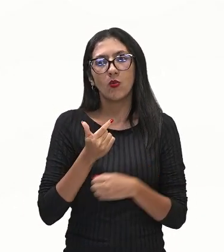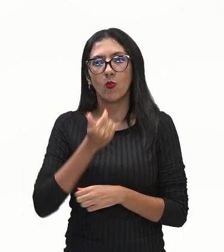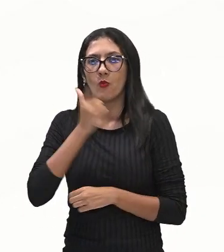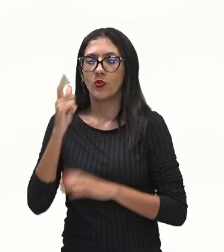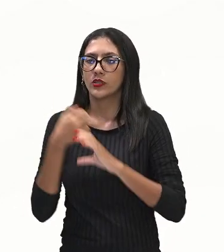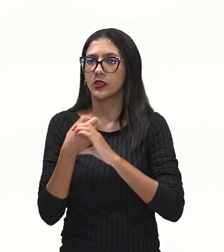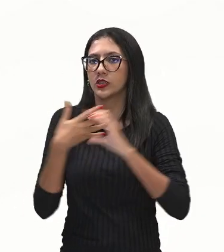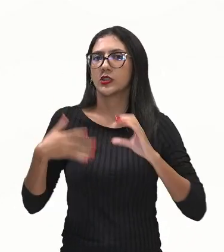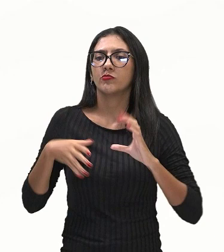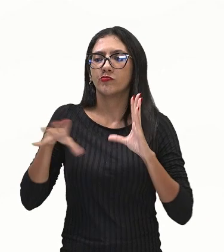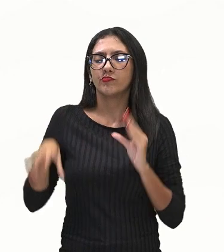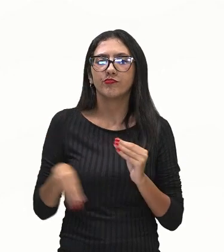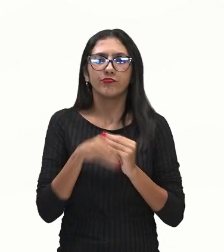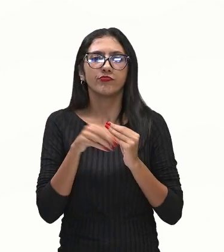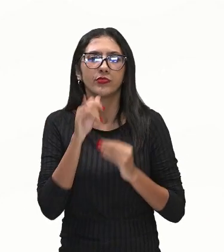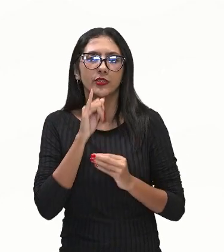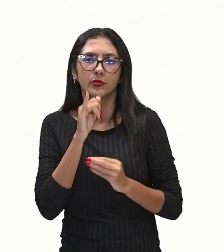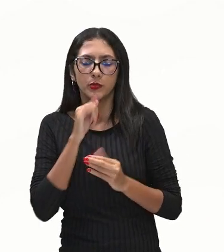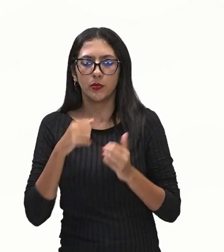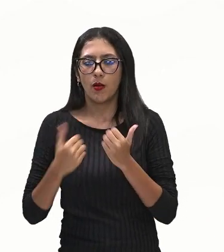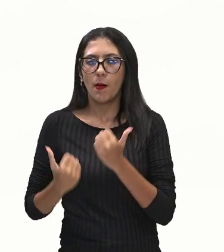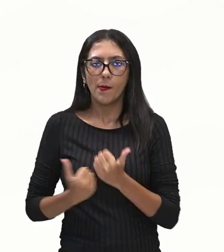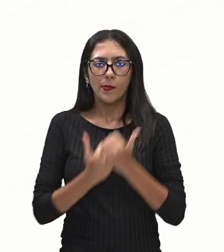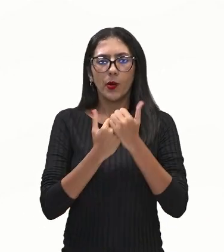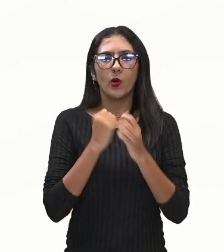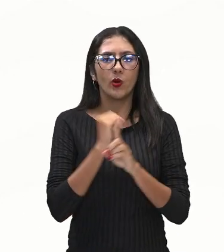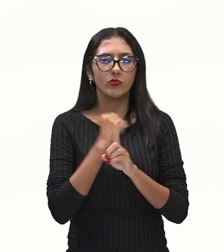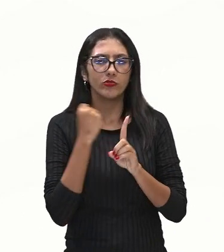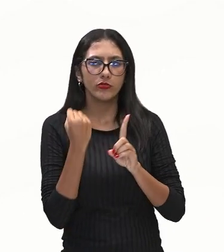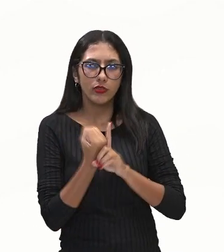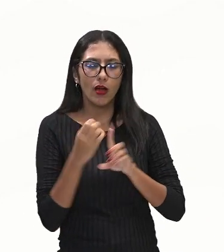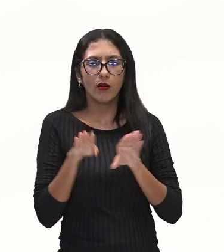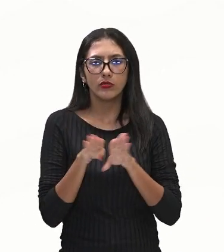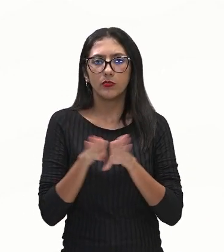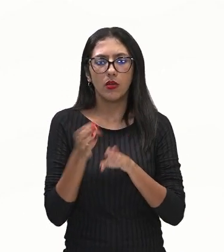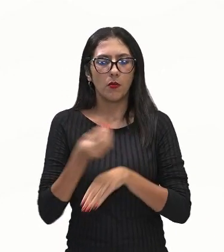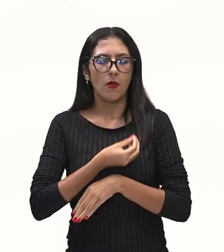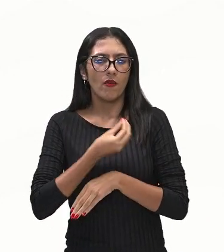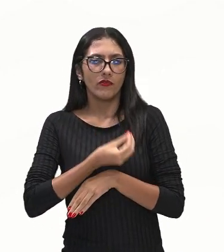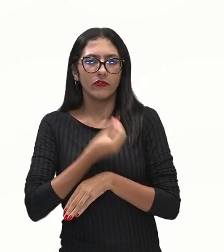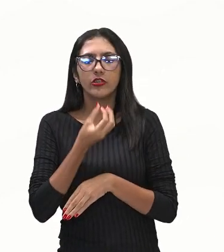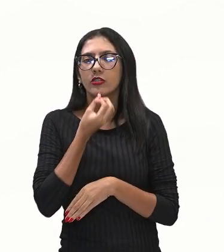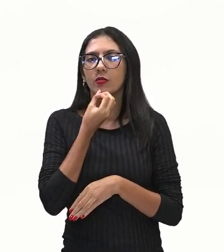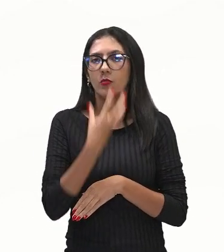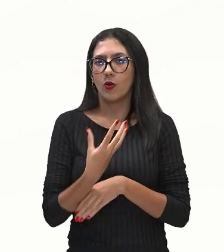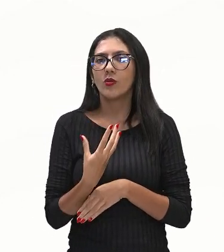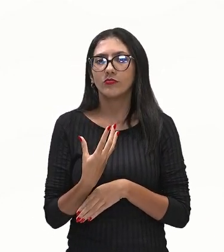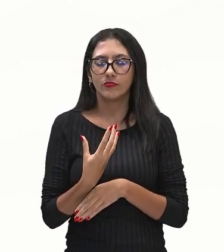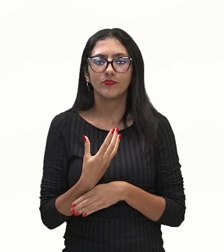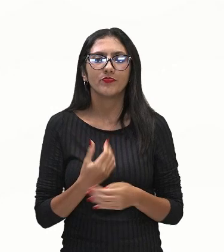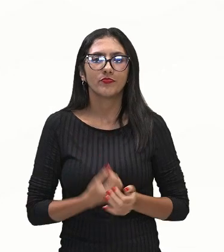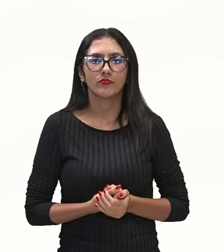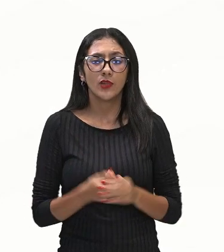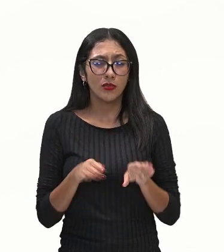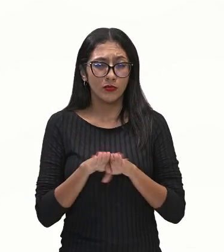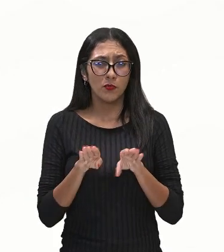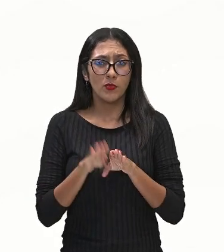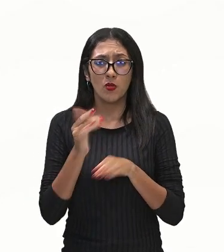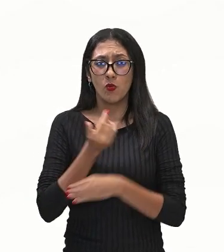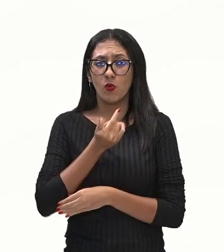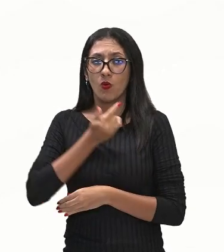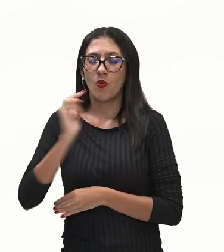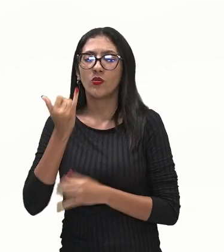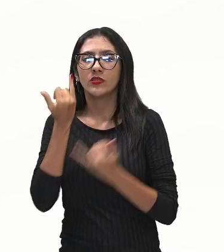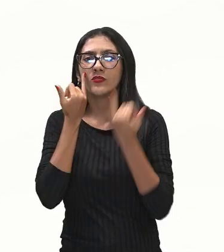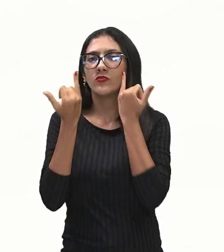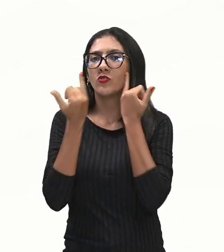fundamentais como saúde, apoio social e condições de vida, mas não só isso, eu tenho outras informações ainda para falar